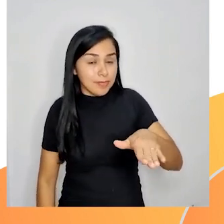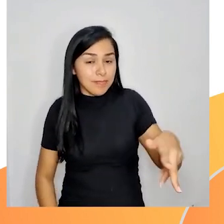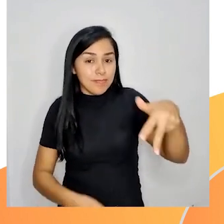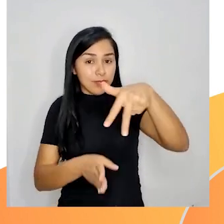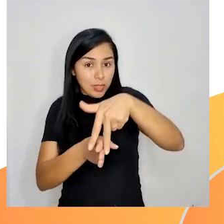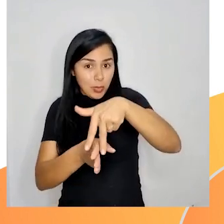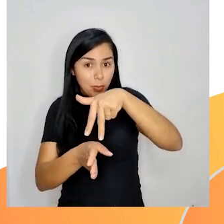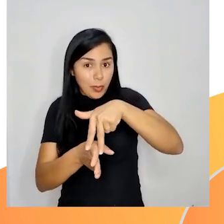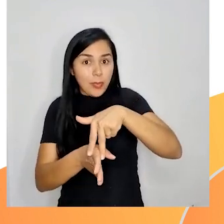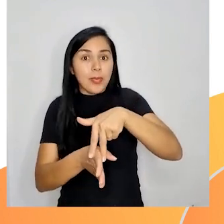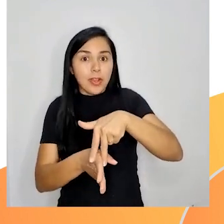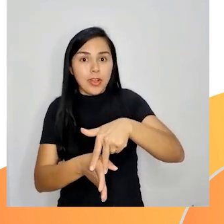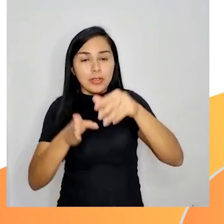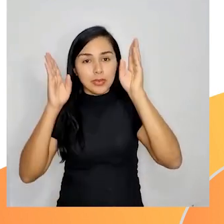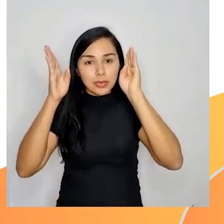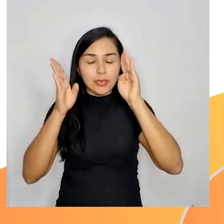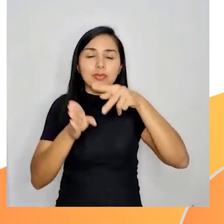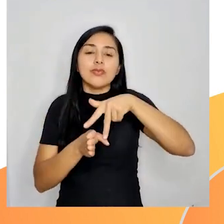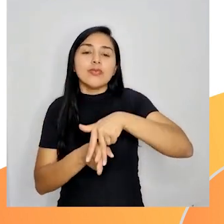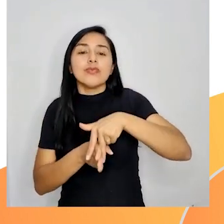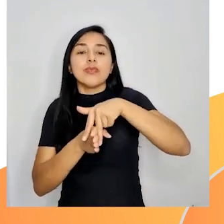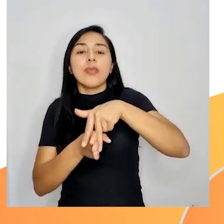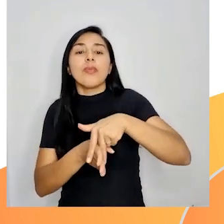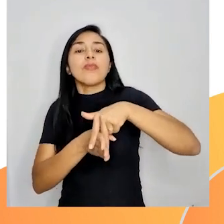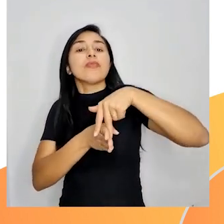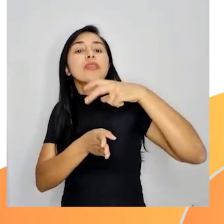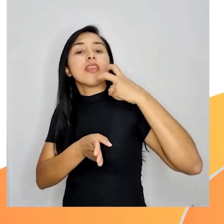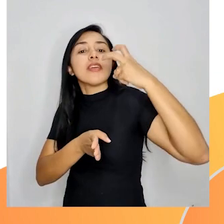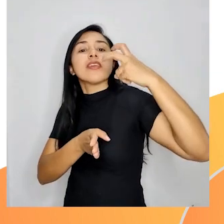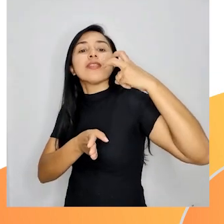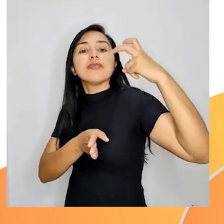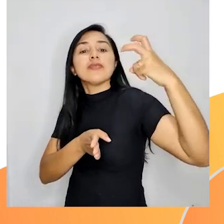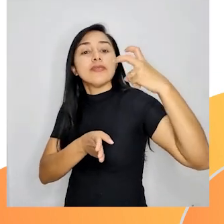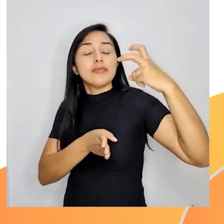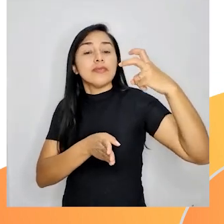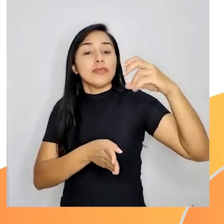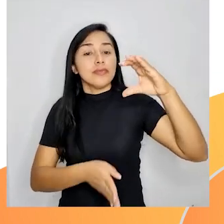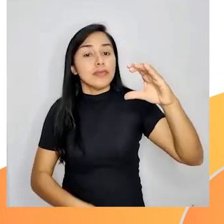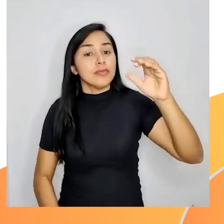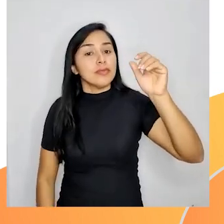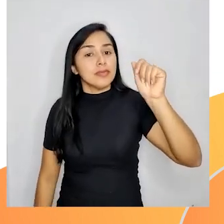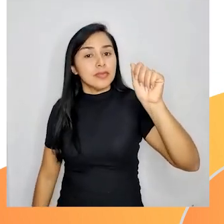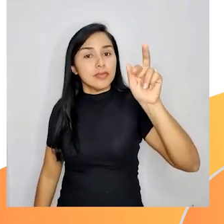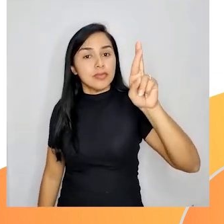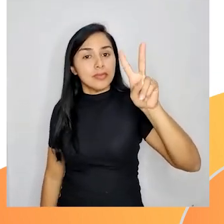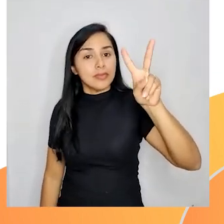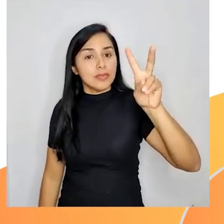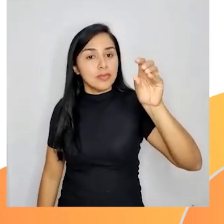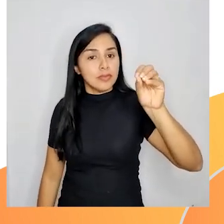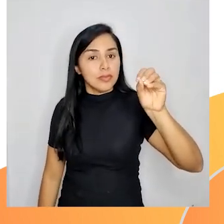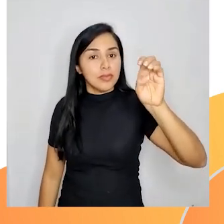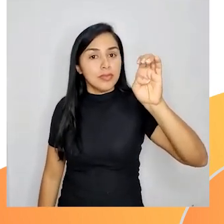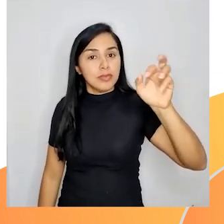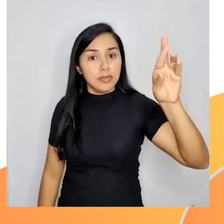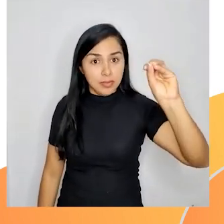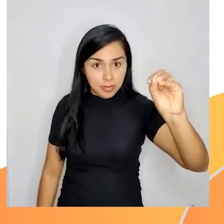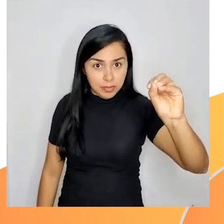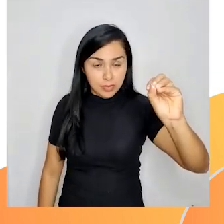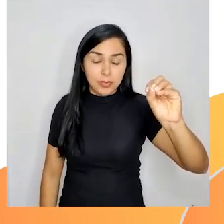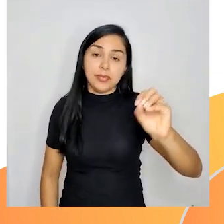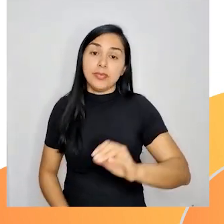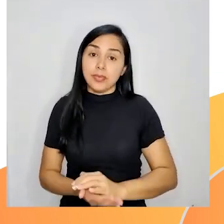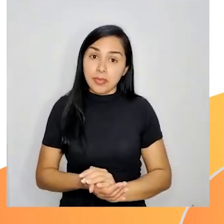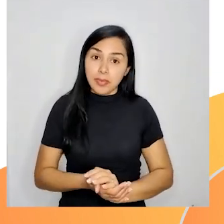pela cidade, gritando, anunciando: Ê, carvoeiro! Aí o eu lírico diz: só